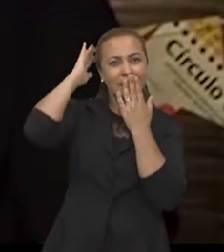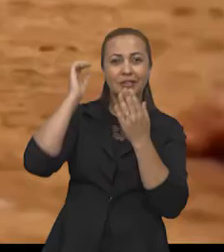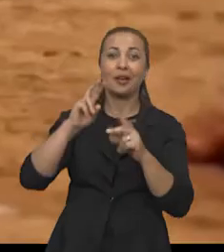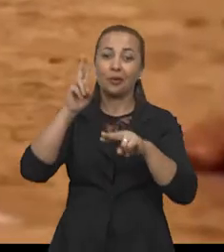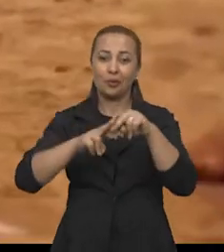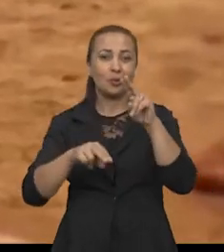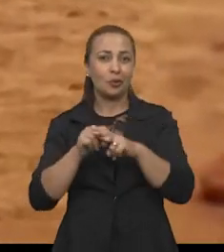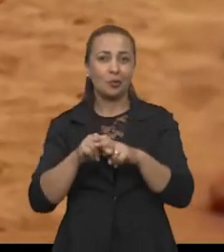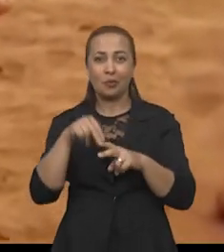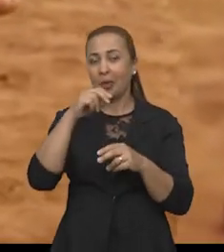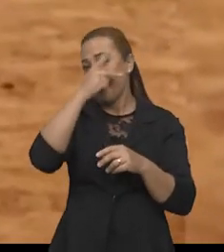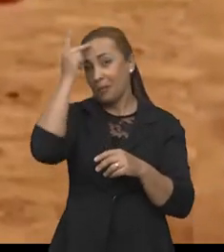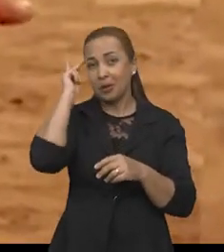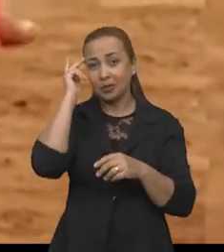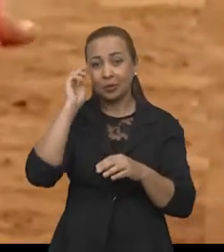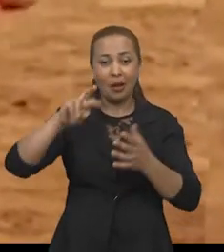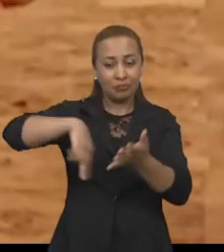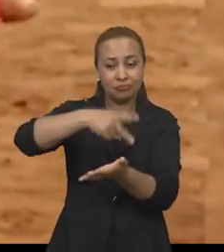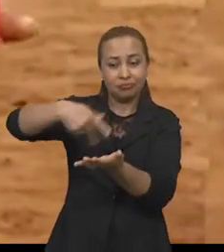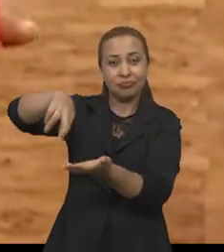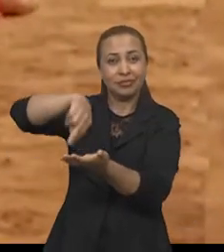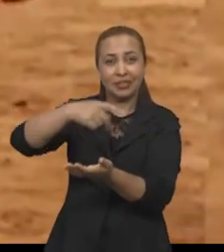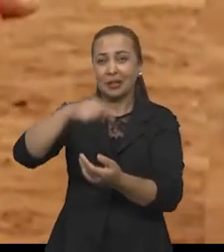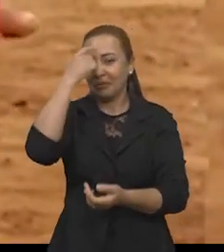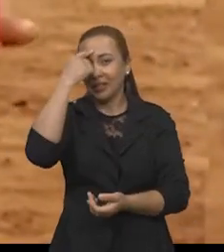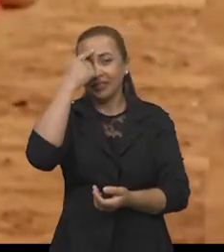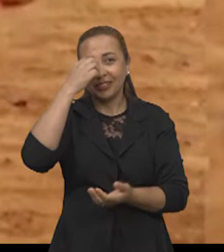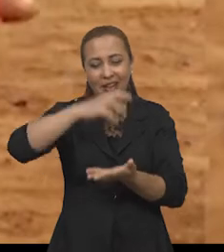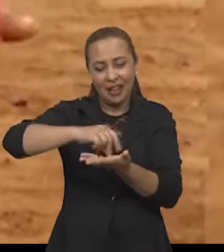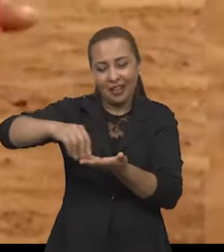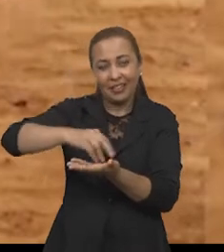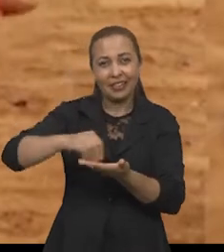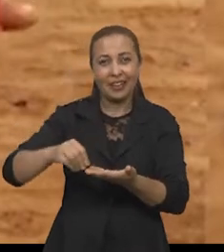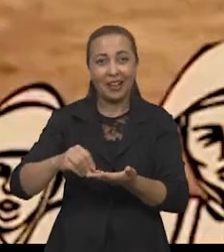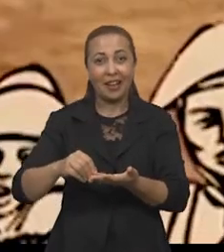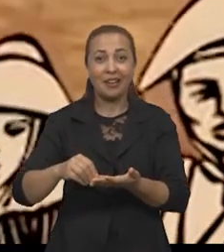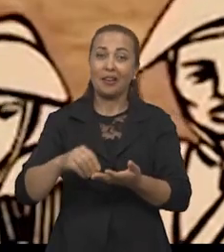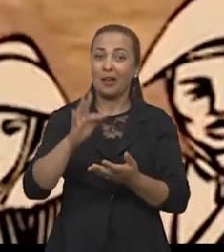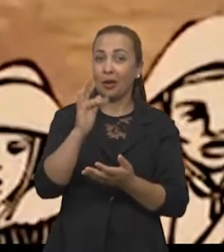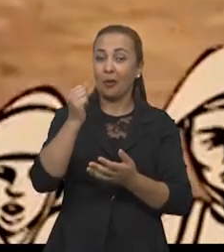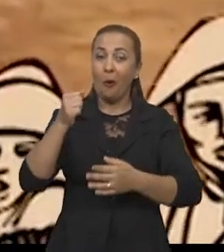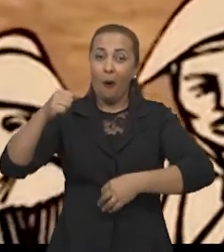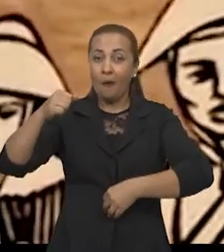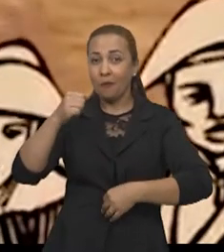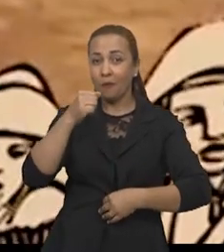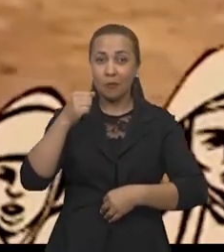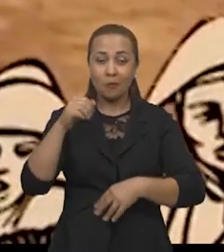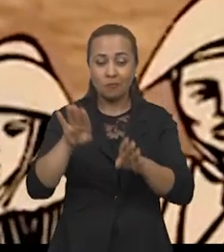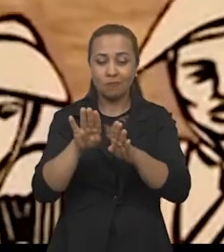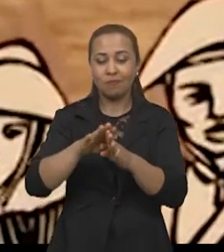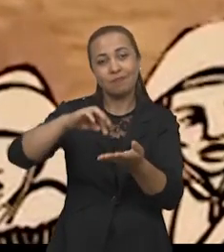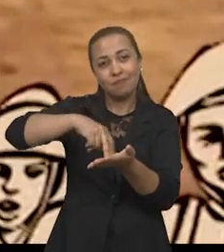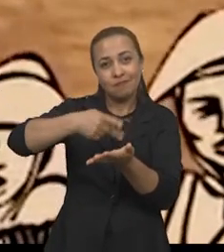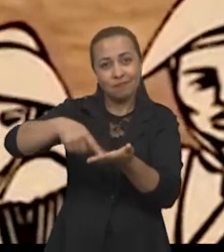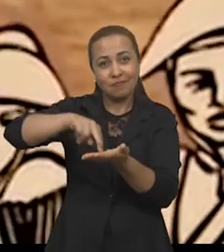São João. O índio, ele dança, como o povo negro também dança, pisando na terra, né, no chão. E o forró, por isso que é forró pé de serra,